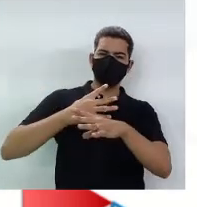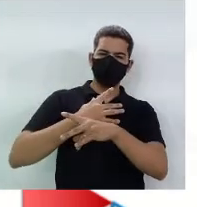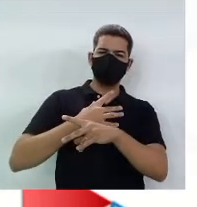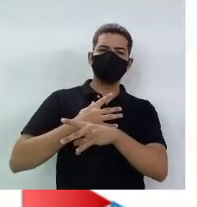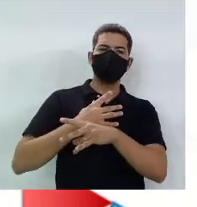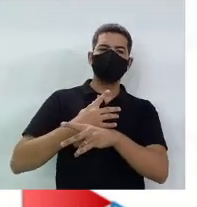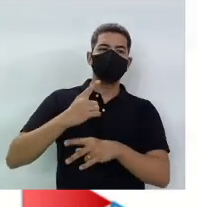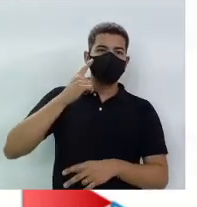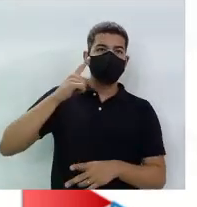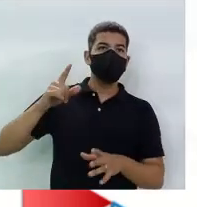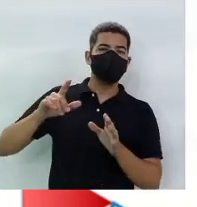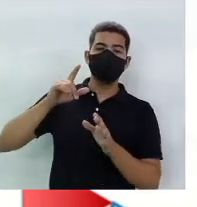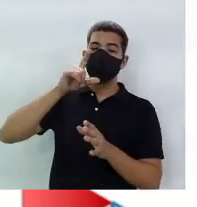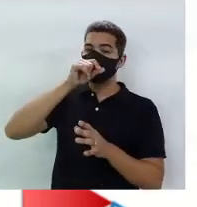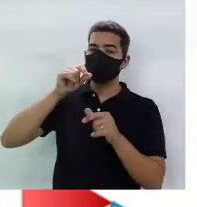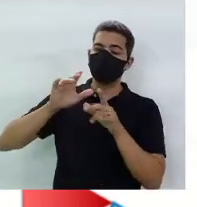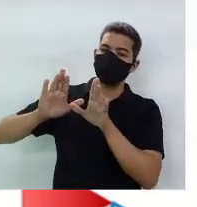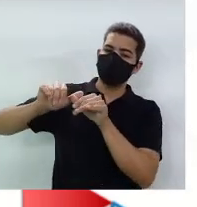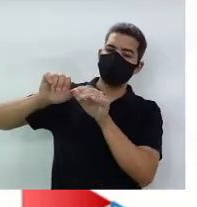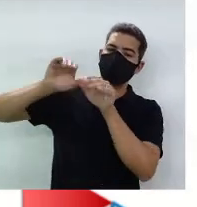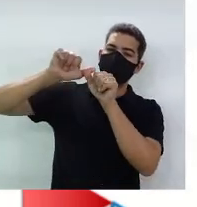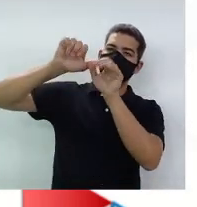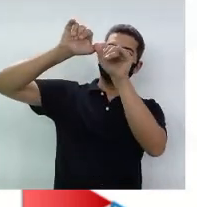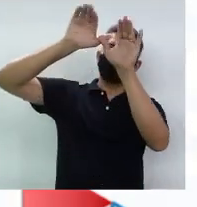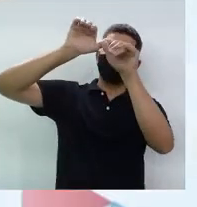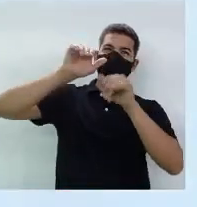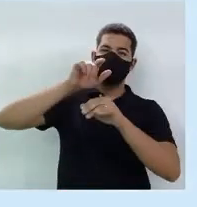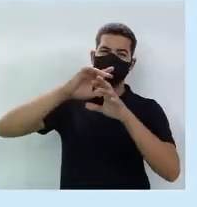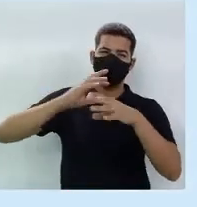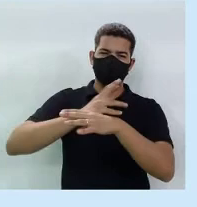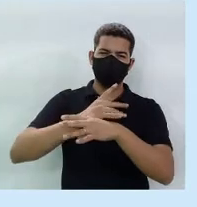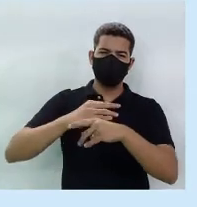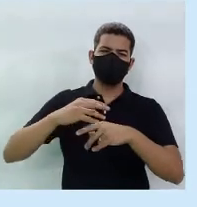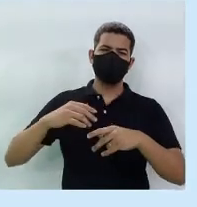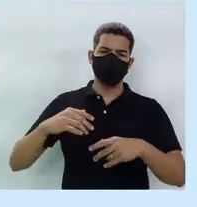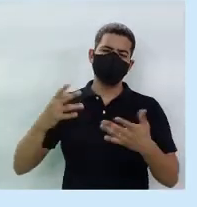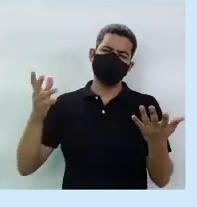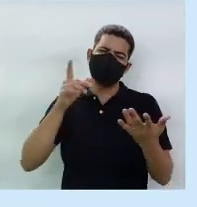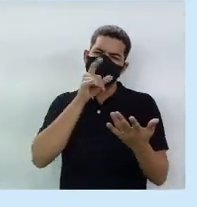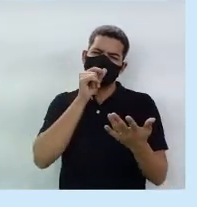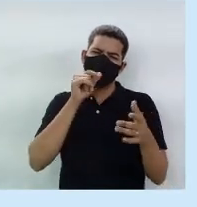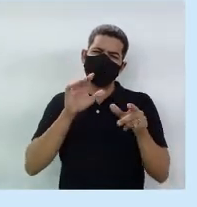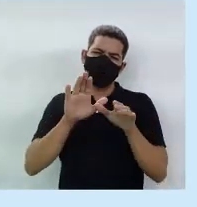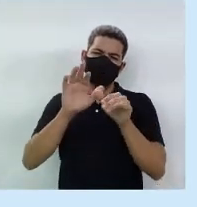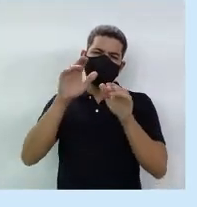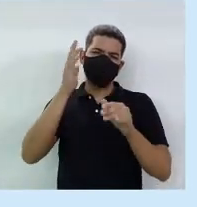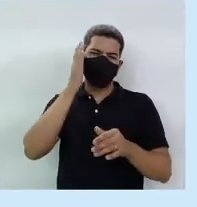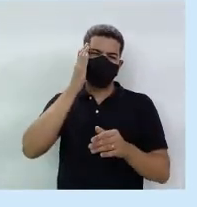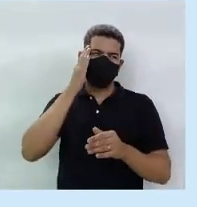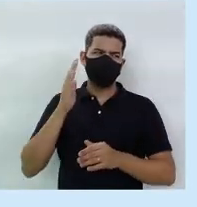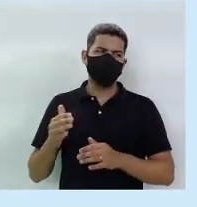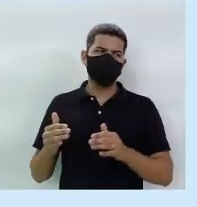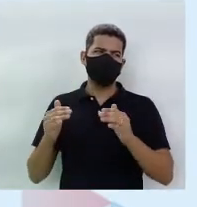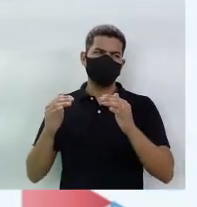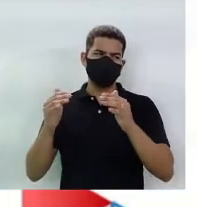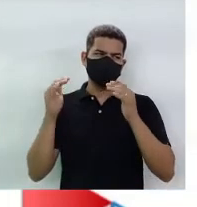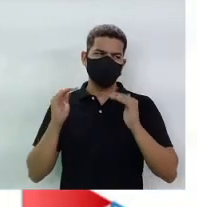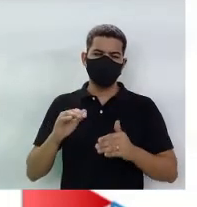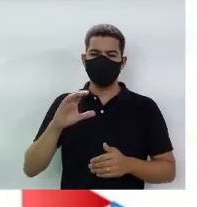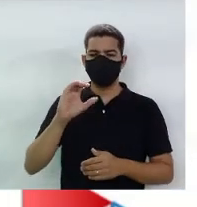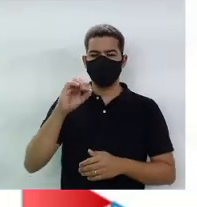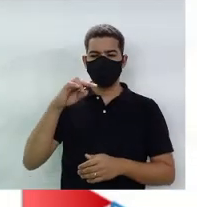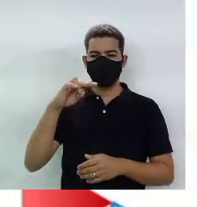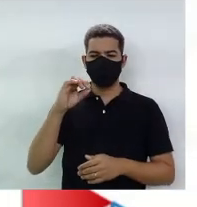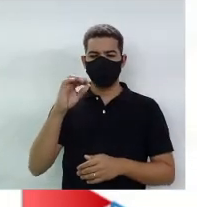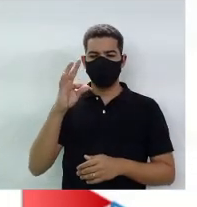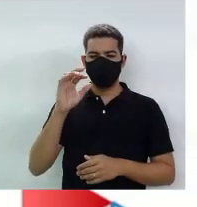Veja, o pássaro voava pelo céu da cidade. O pássaro voa, tudo bem. Agora, olha só a conotação que